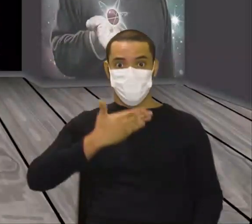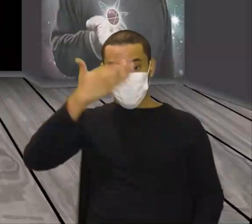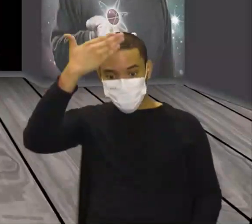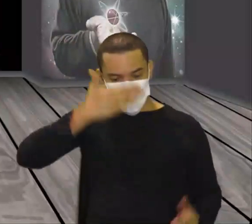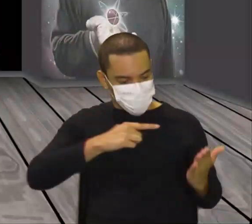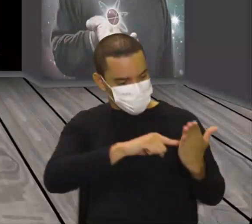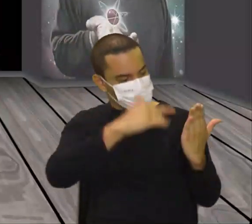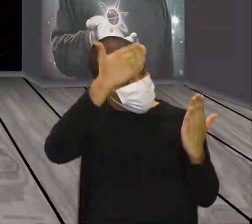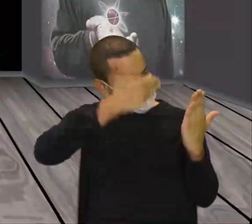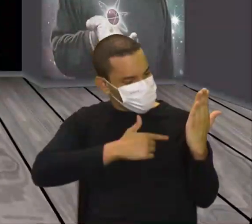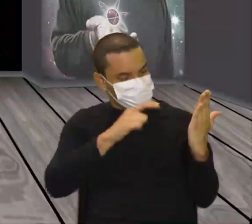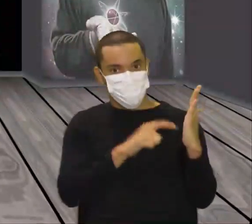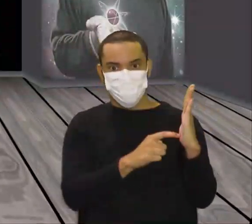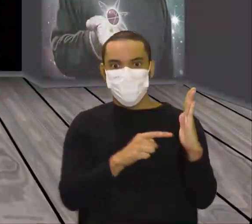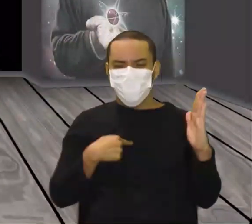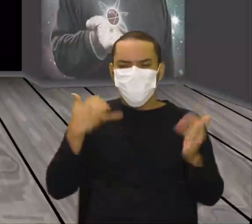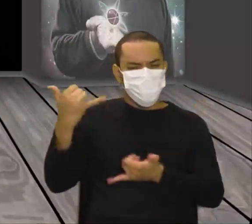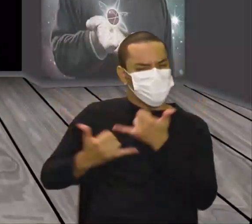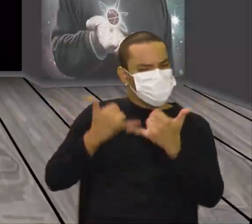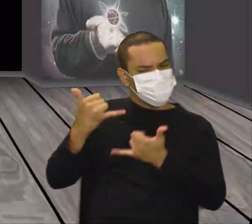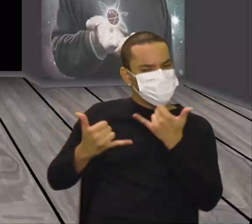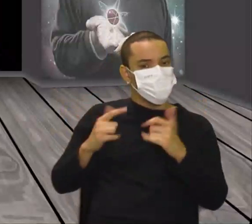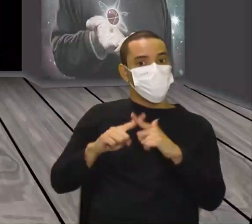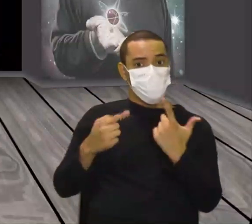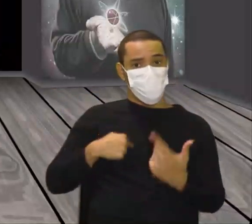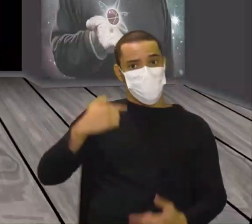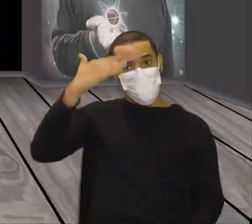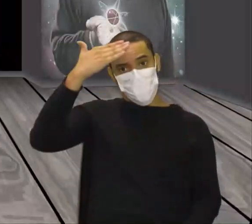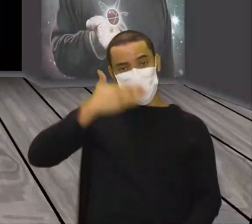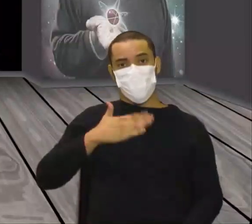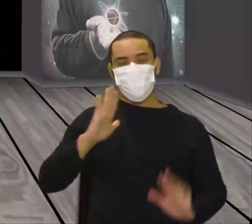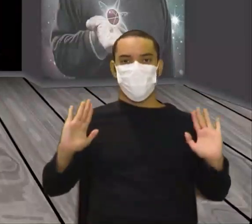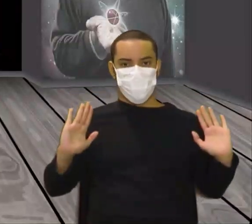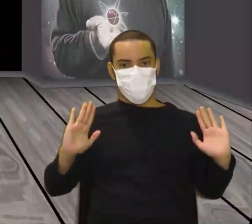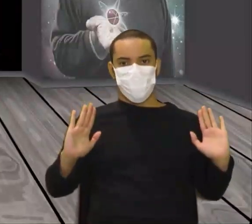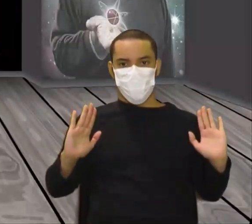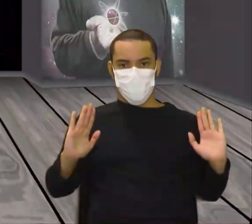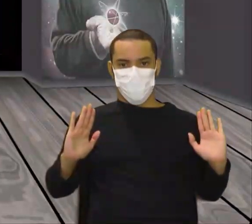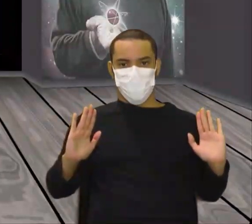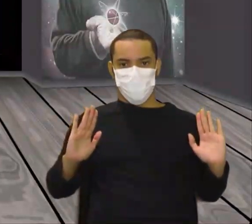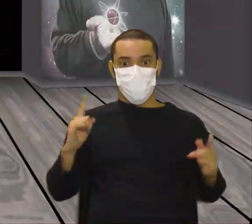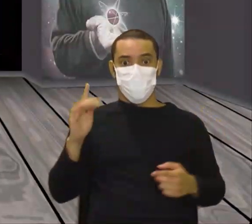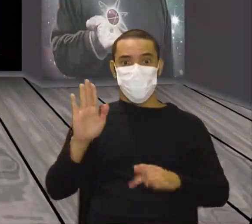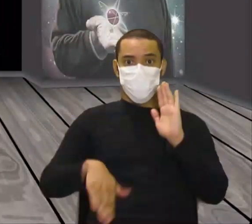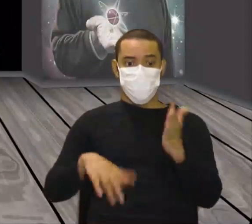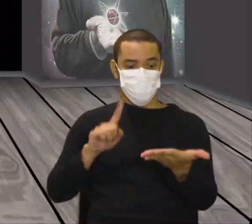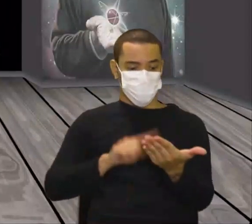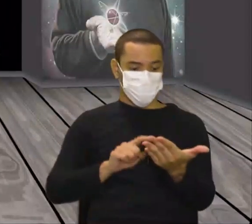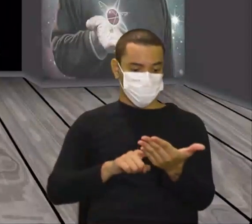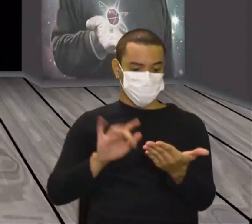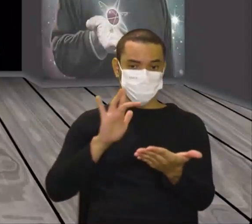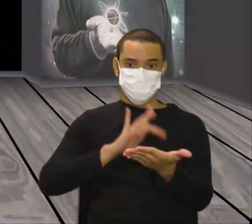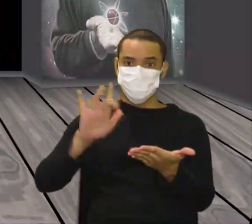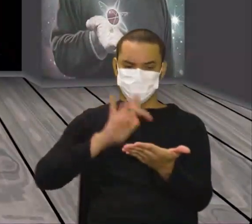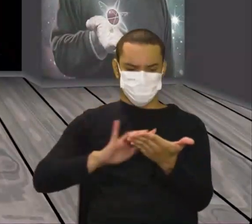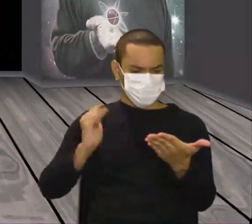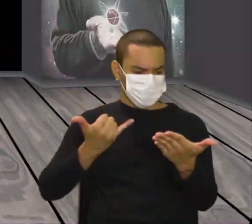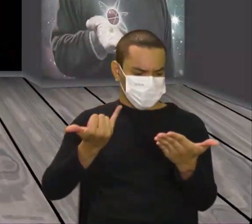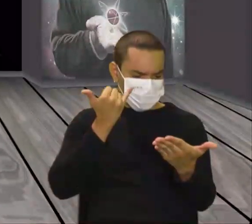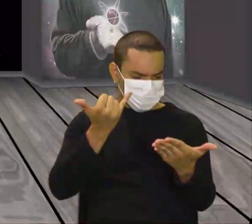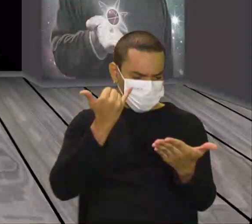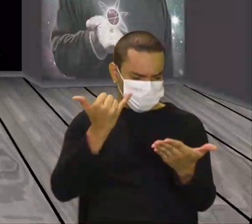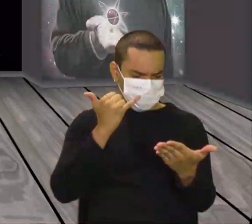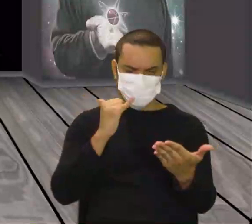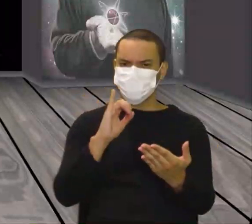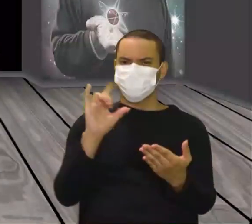comprovadas, entendeu? Estou brincando assim, mas você tem que ter comprovação. E às vezes está na sua mão um aparelho celular cheio de